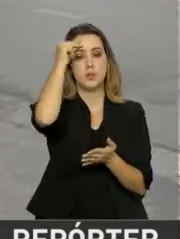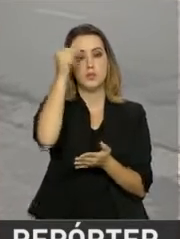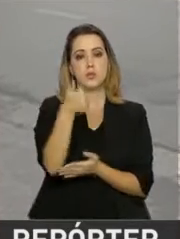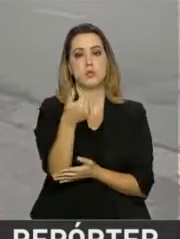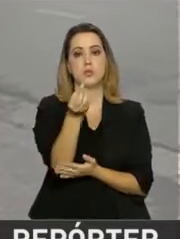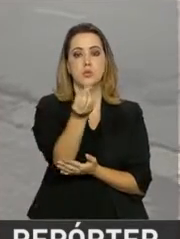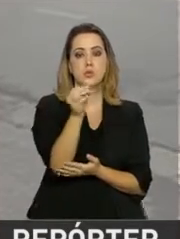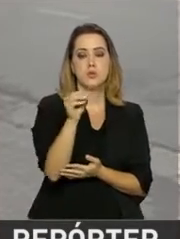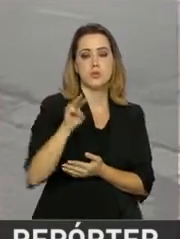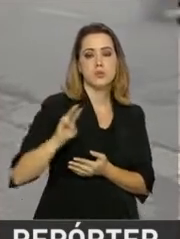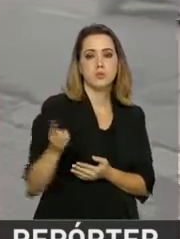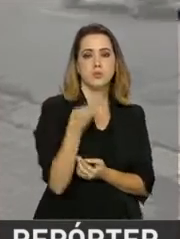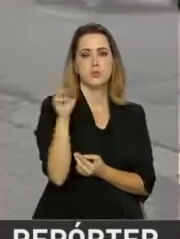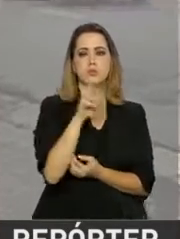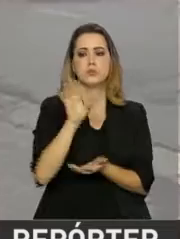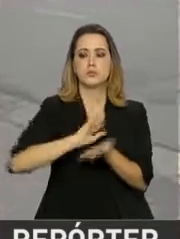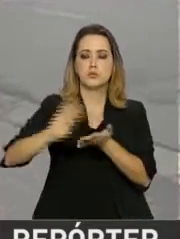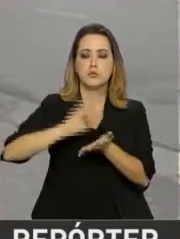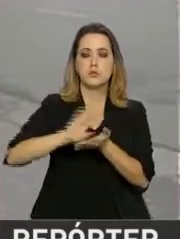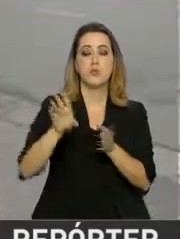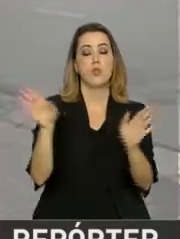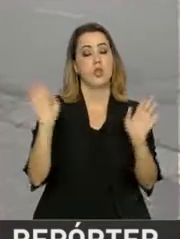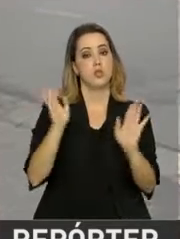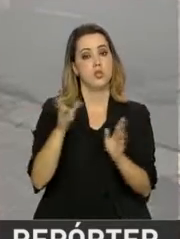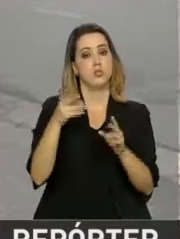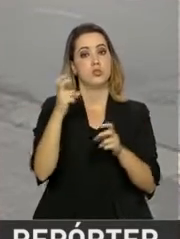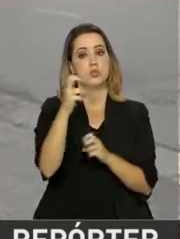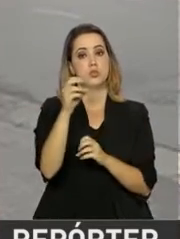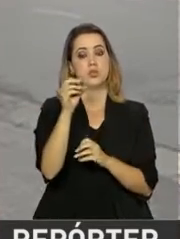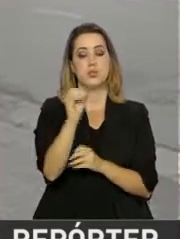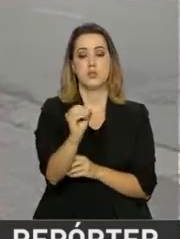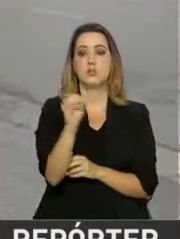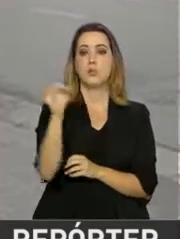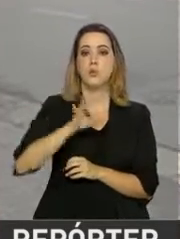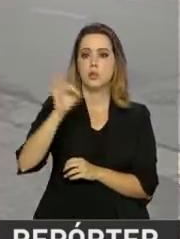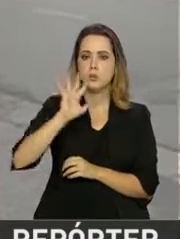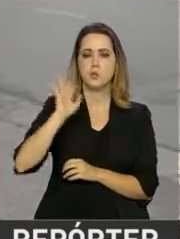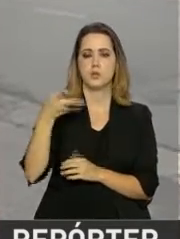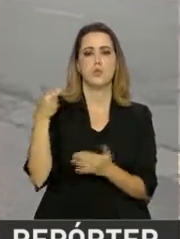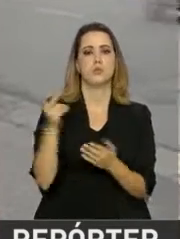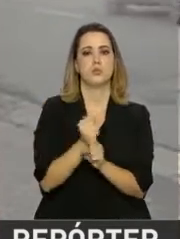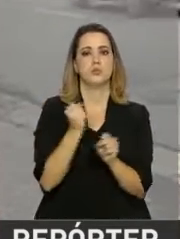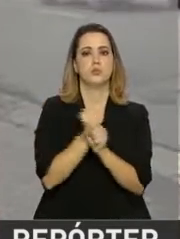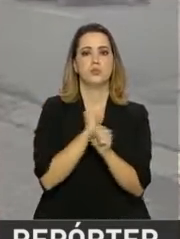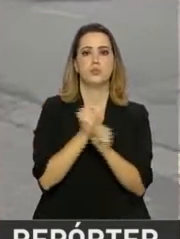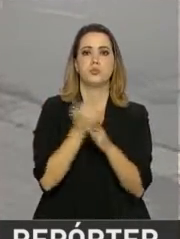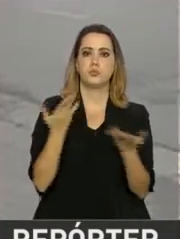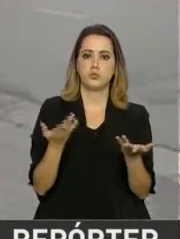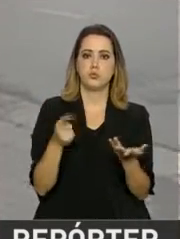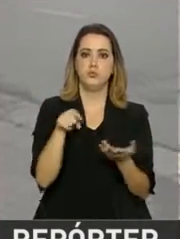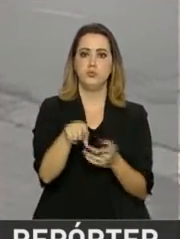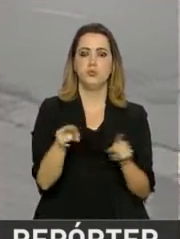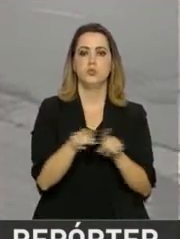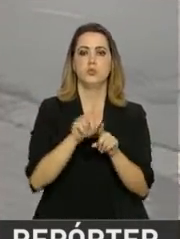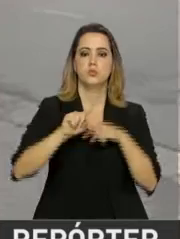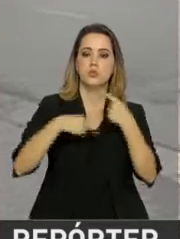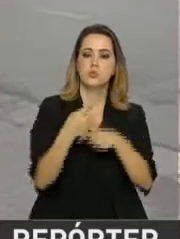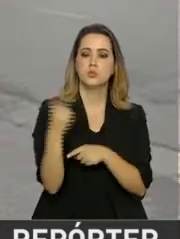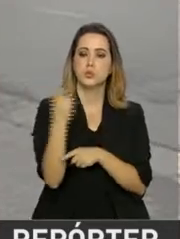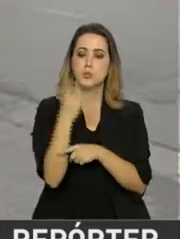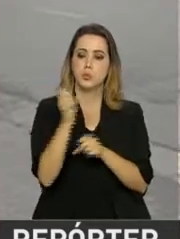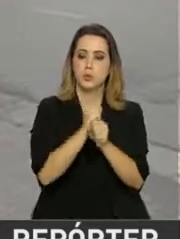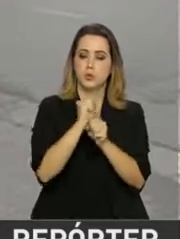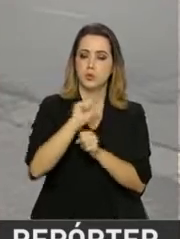Com a nova liberação de recursos, 50% da meta já foi atingida. A primeira etapa dos trabalhos, realizada no segundo